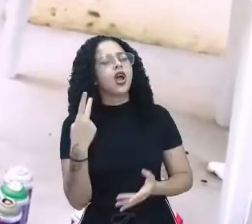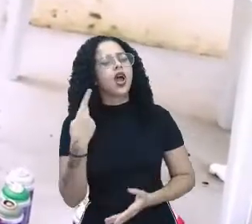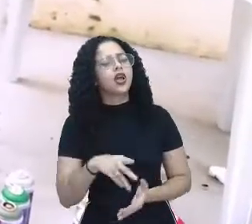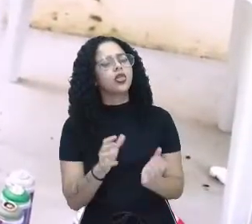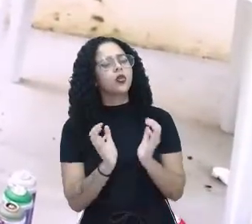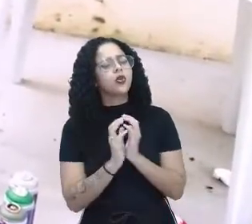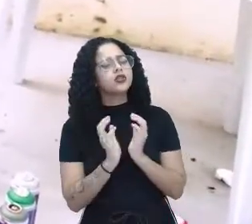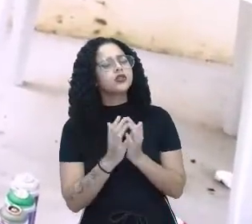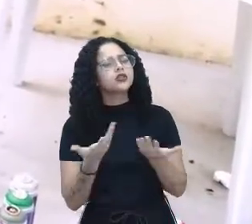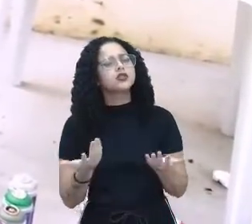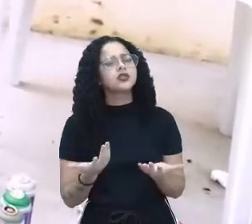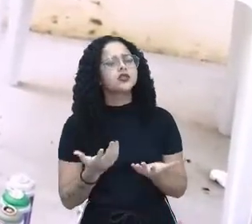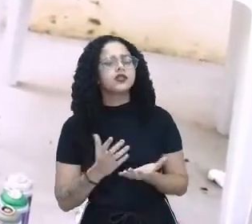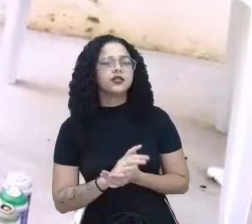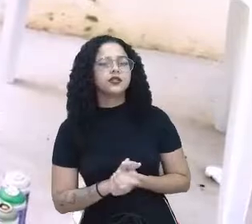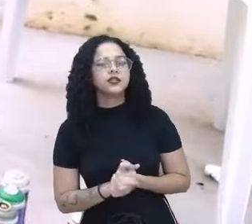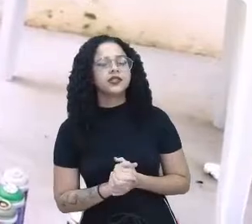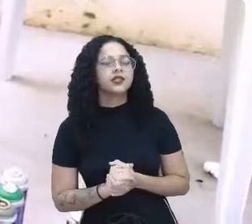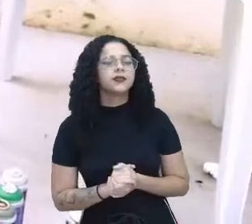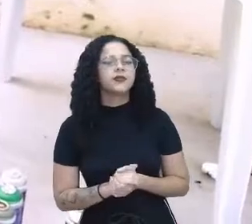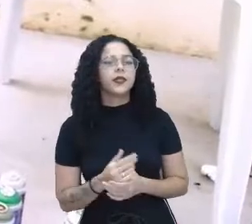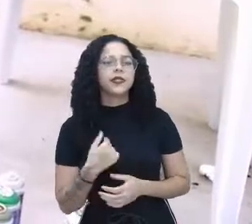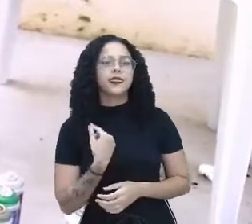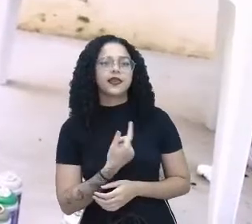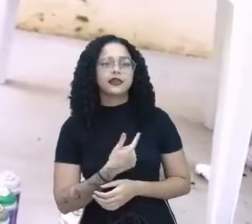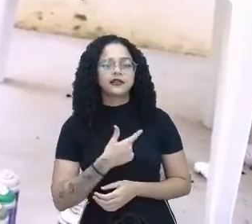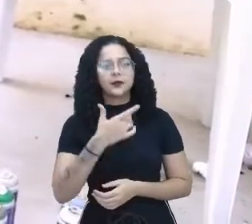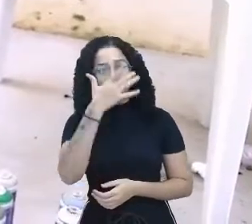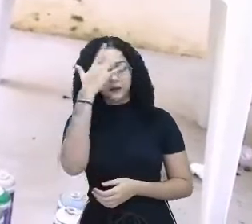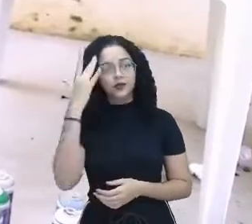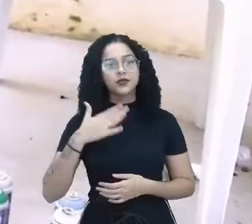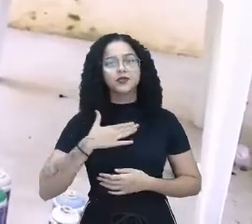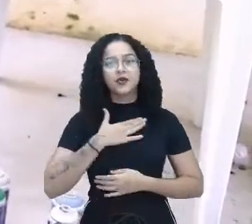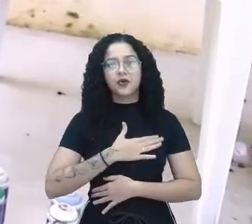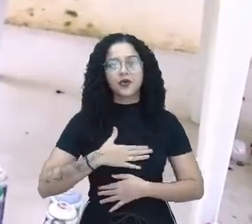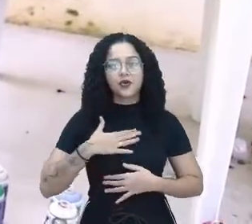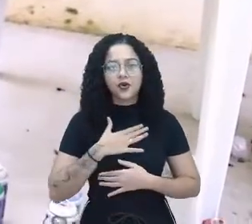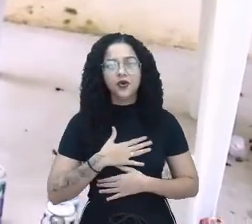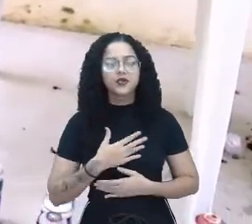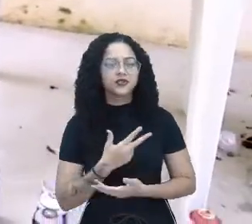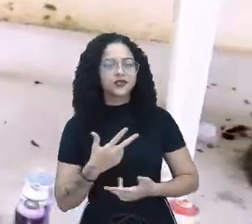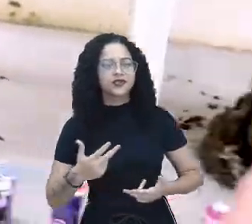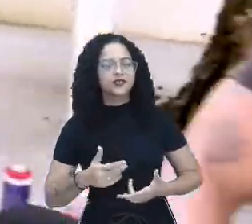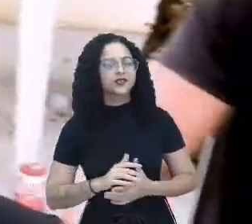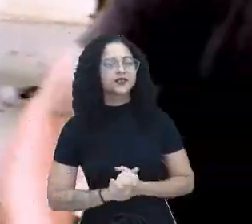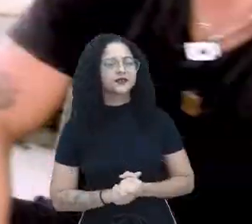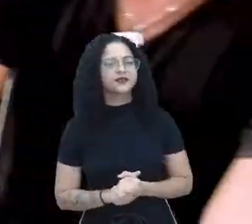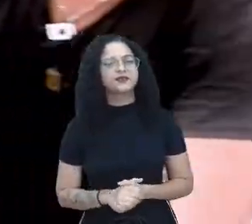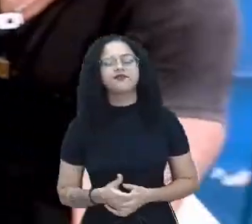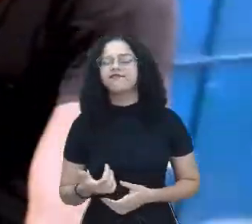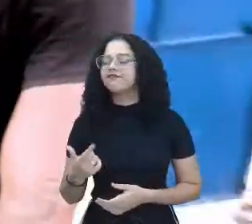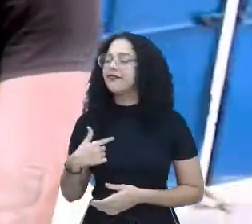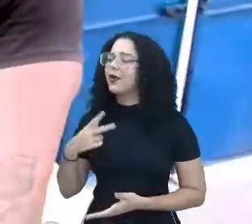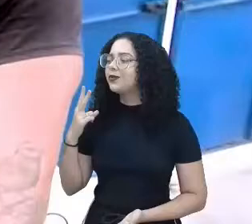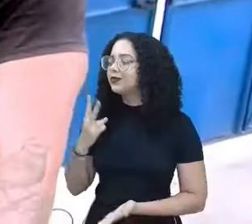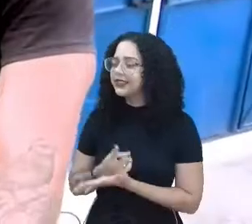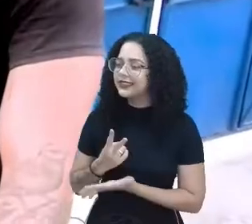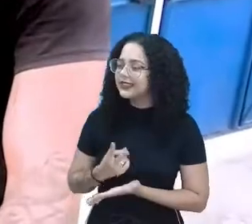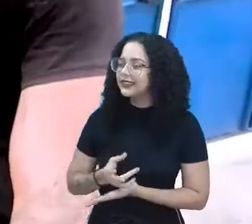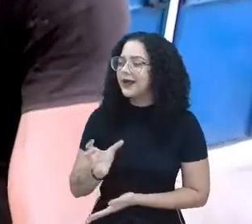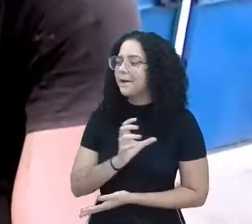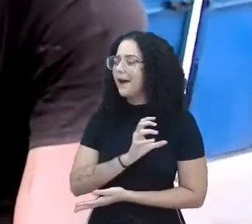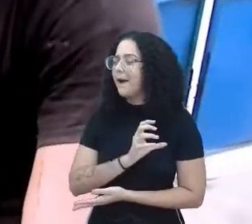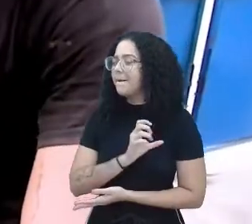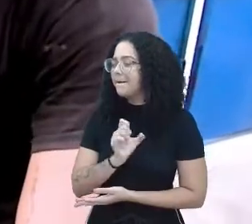nas nossas terrinhas? Né? A gente, como povo bairrista, a gente gosta de saber essas coisas. Eu sempre amei